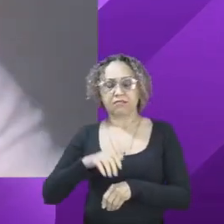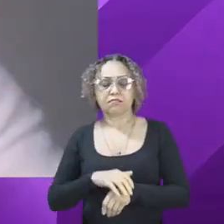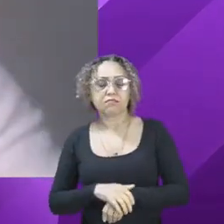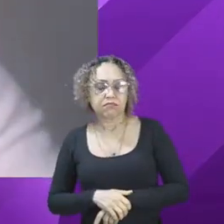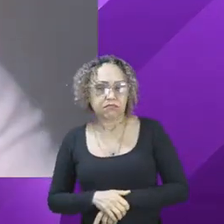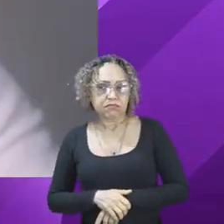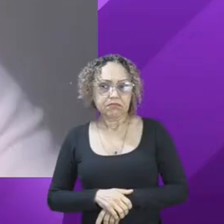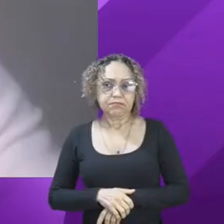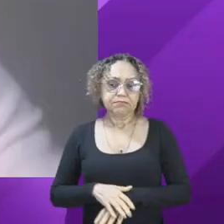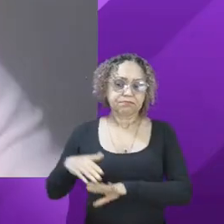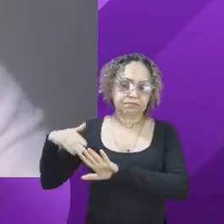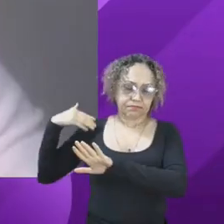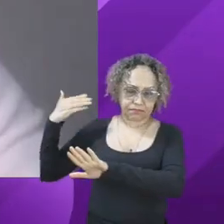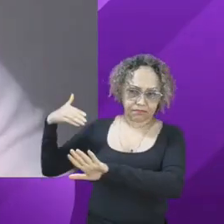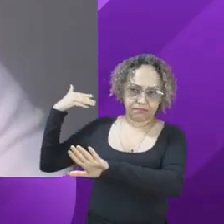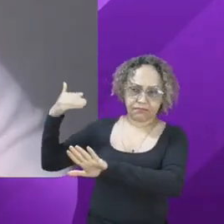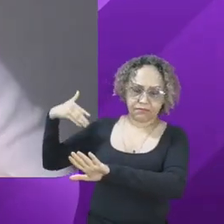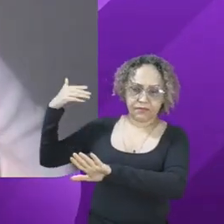nós fomos